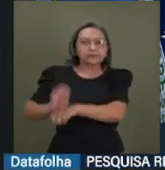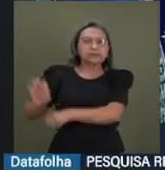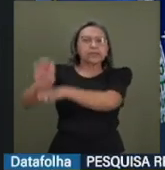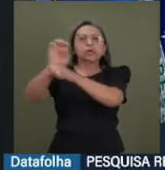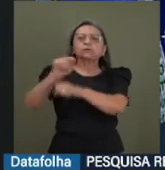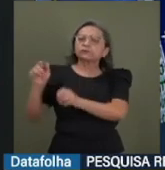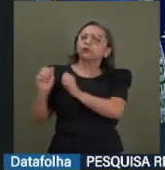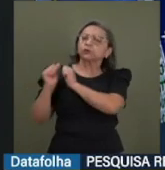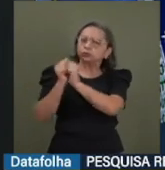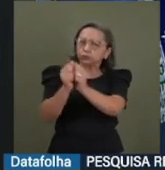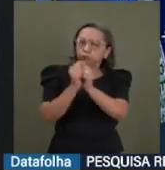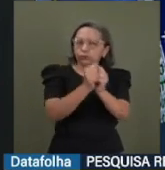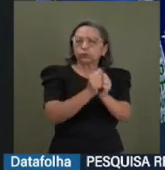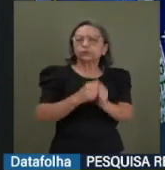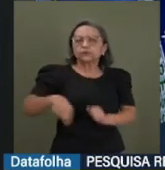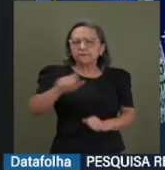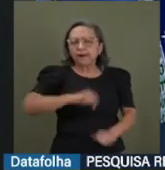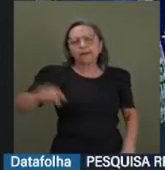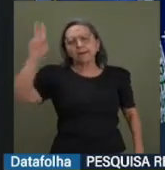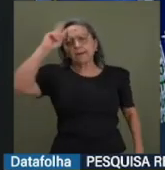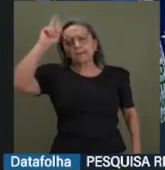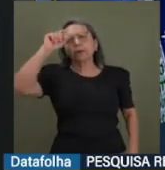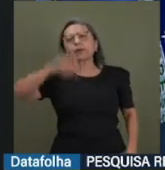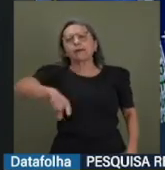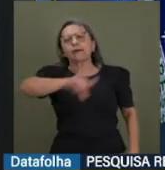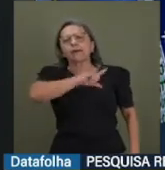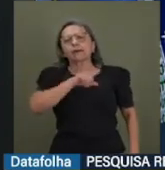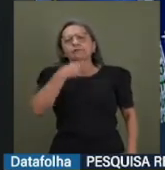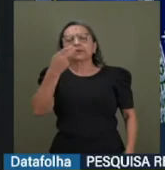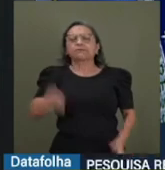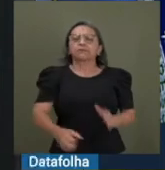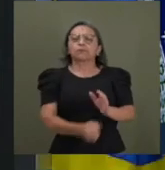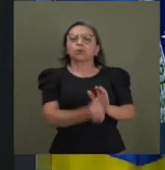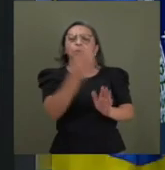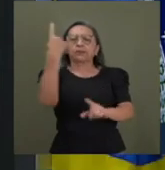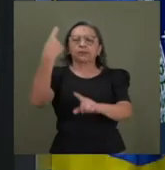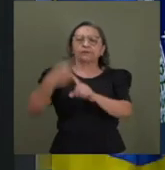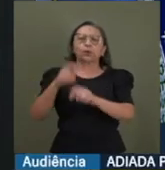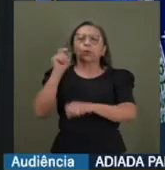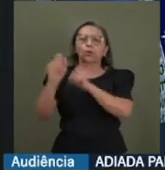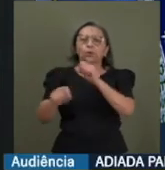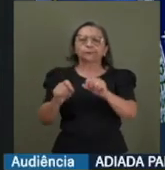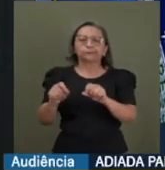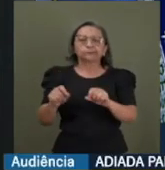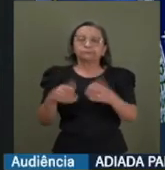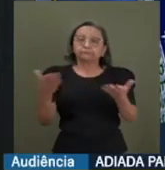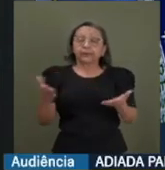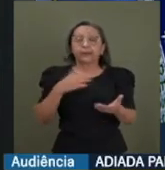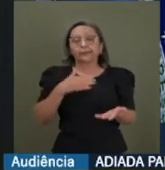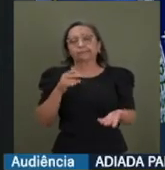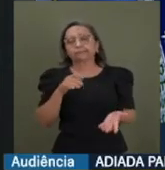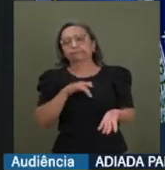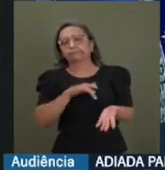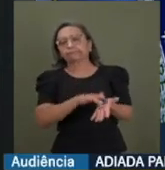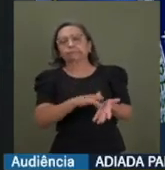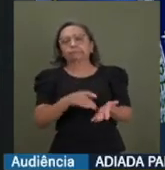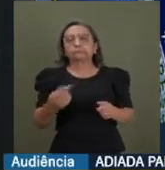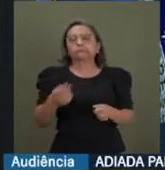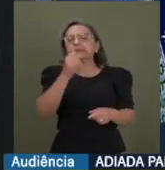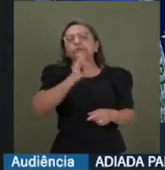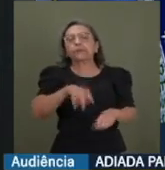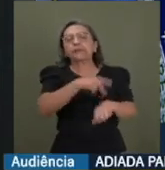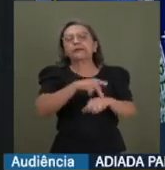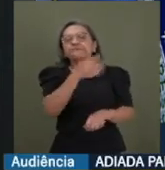vai se lembrar de que dizíamos muitas vezes da hipocrisia de países como a